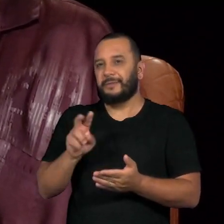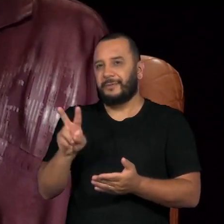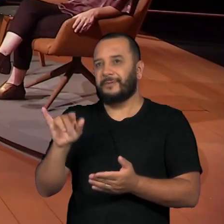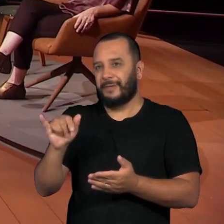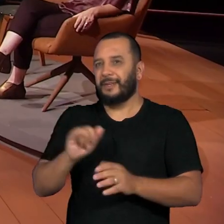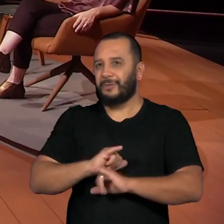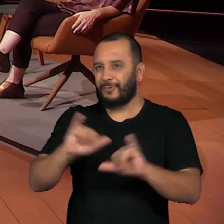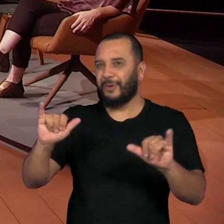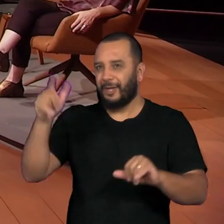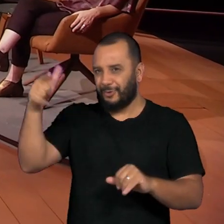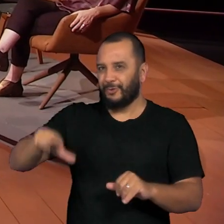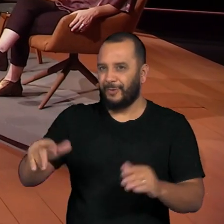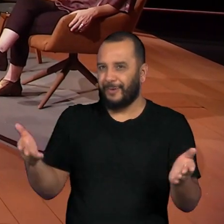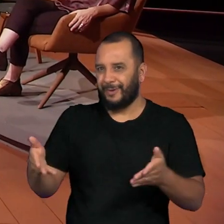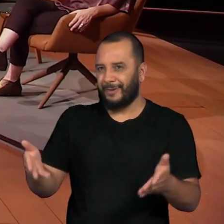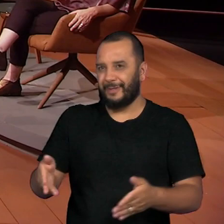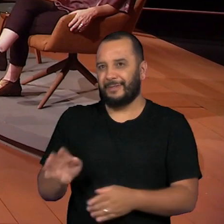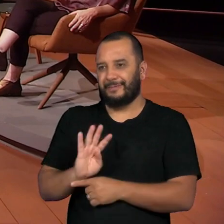de novo. Eba!